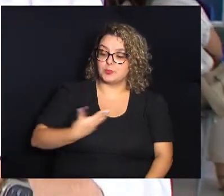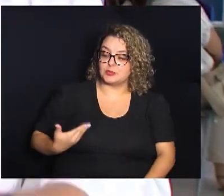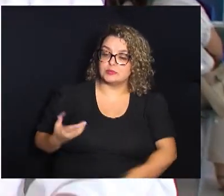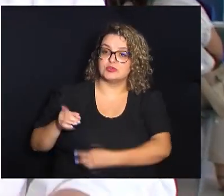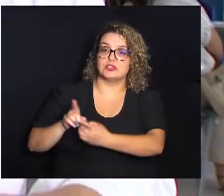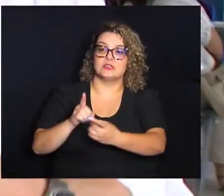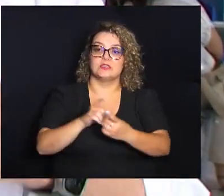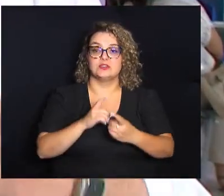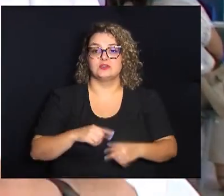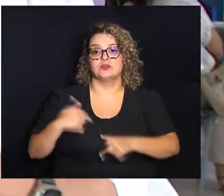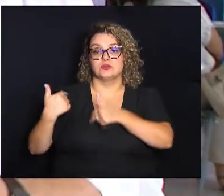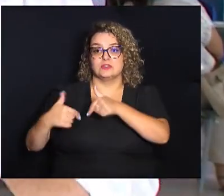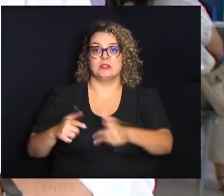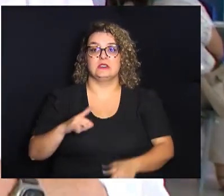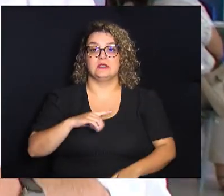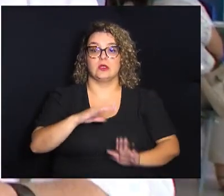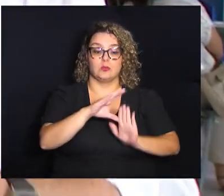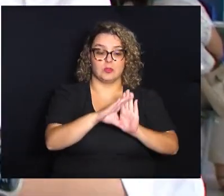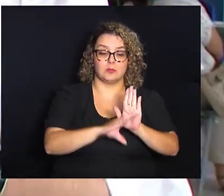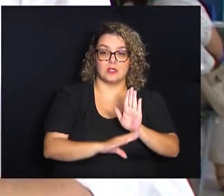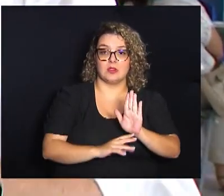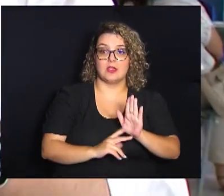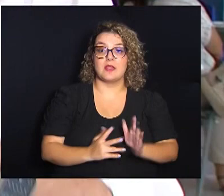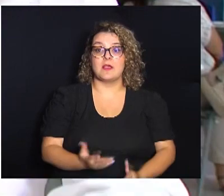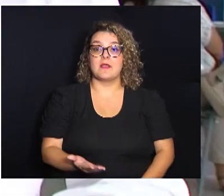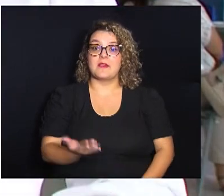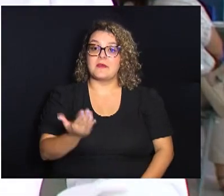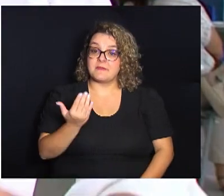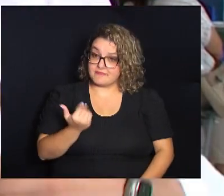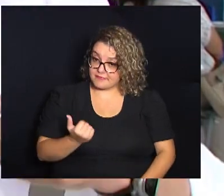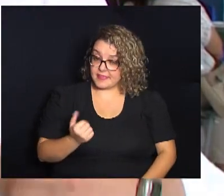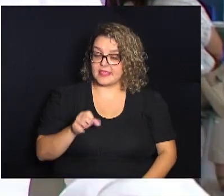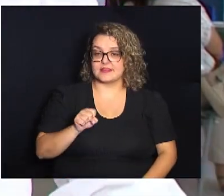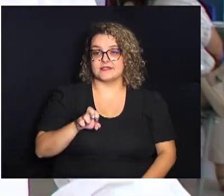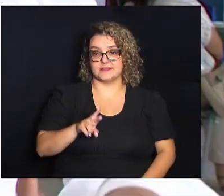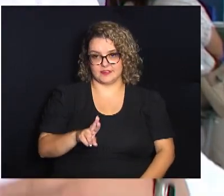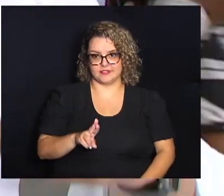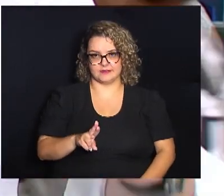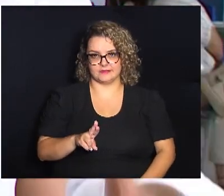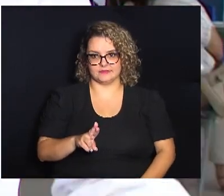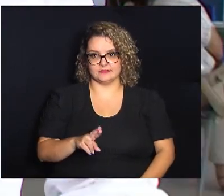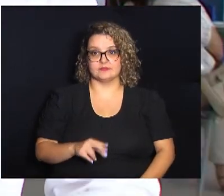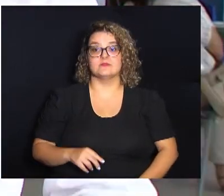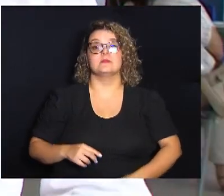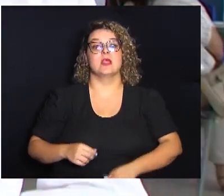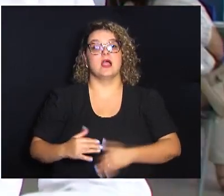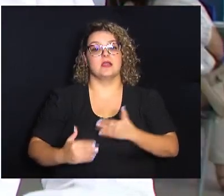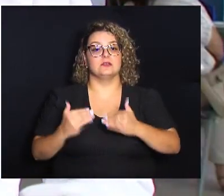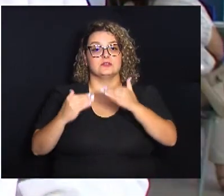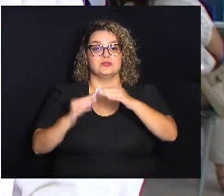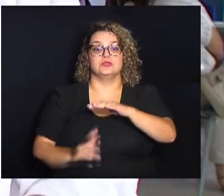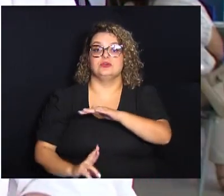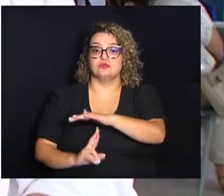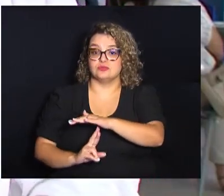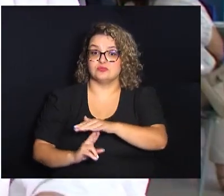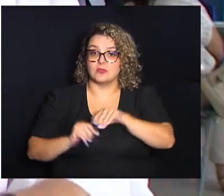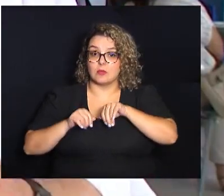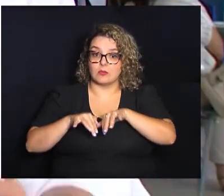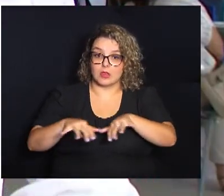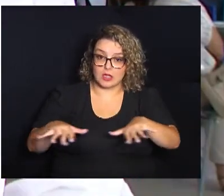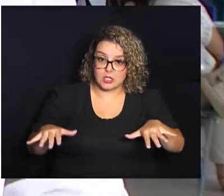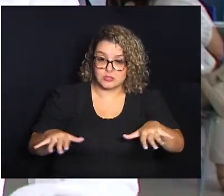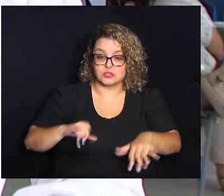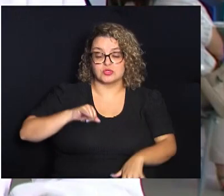programa Vencer. E através do programa Vencer, nós estamos desenvolvendo esses feirões de empregabilidade e